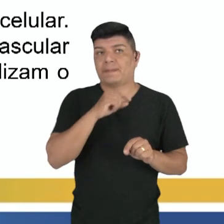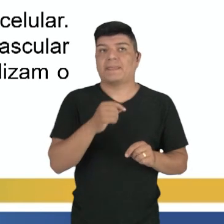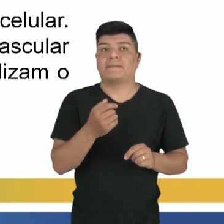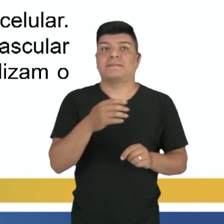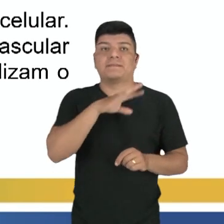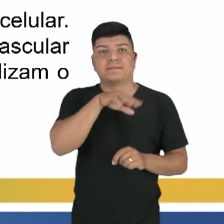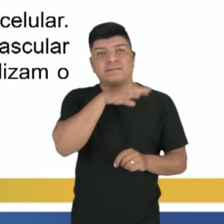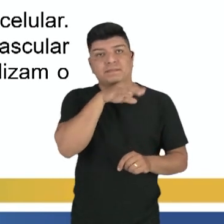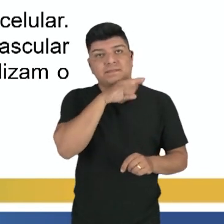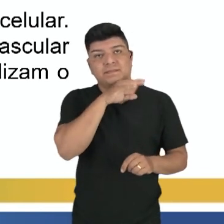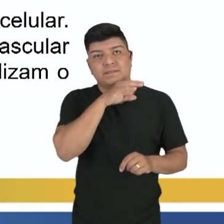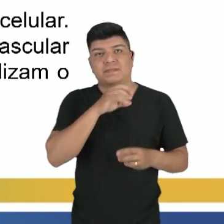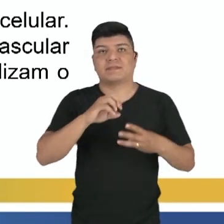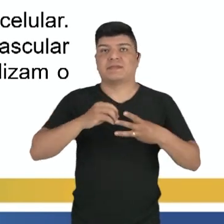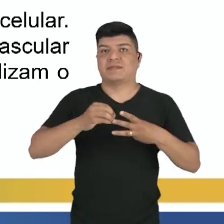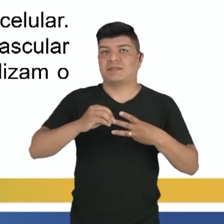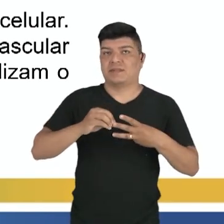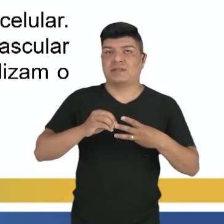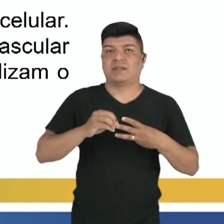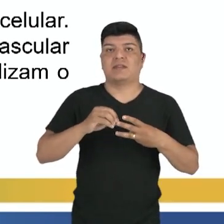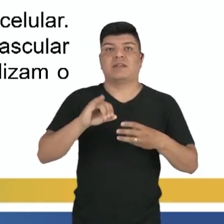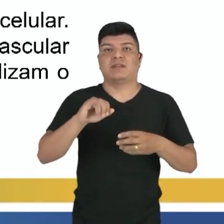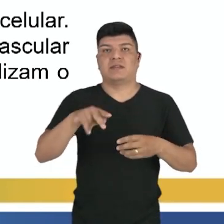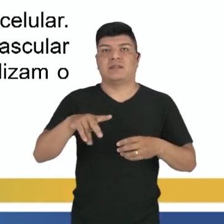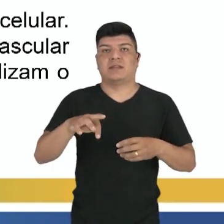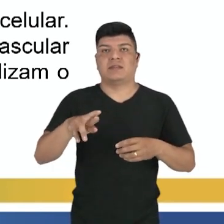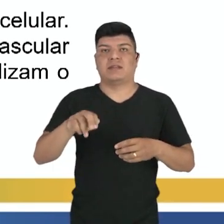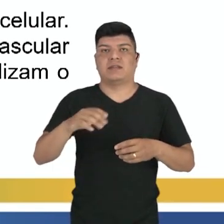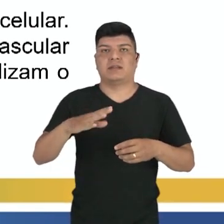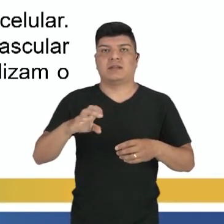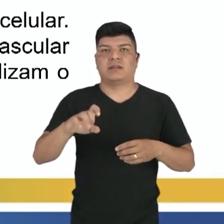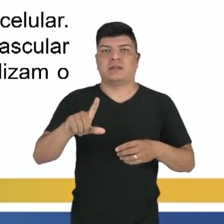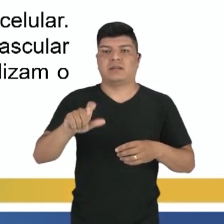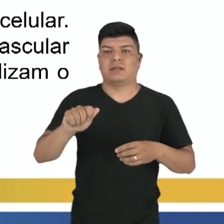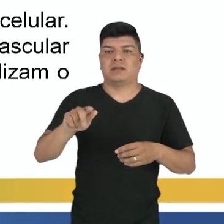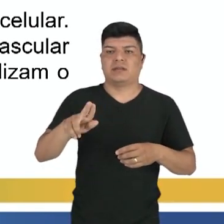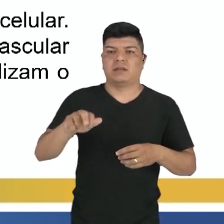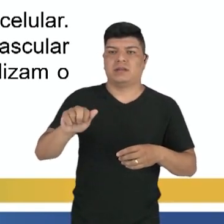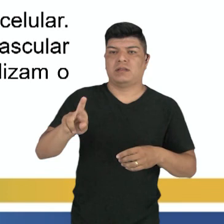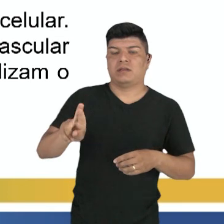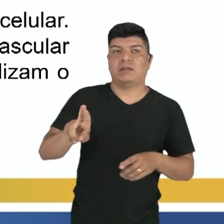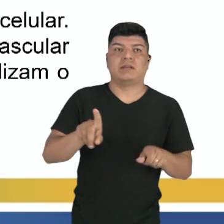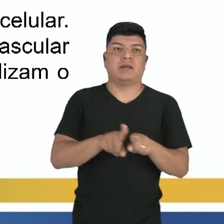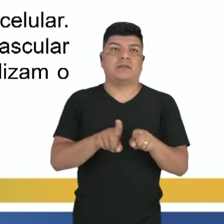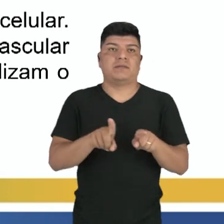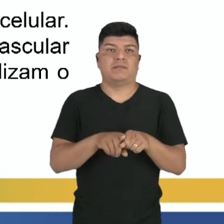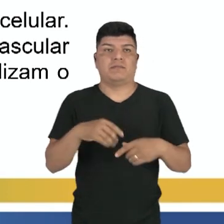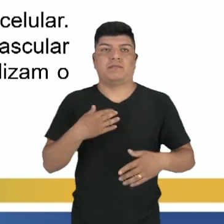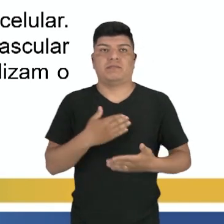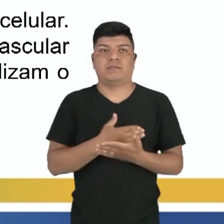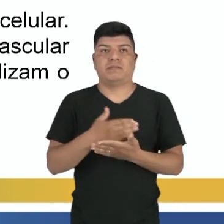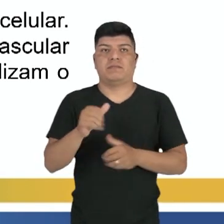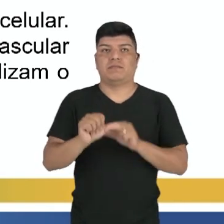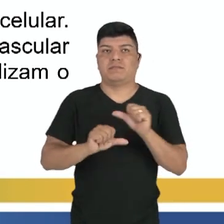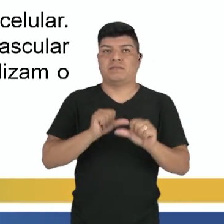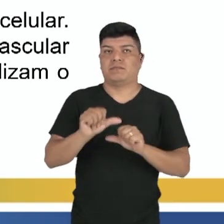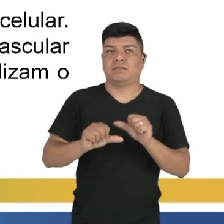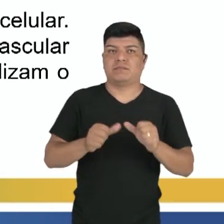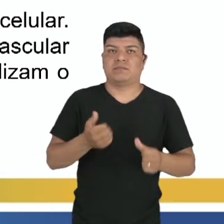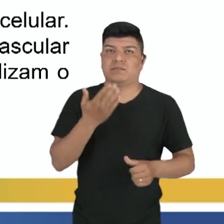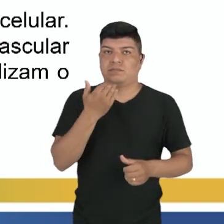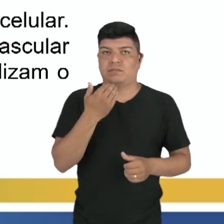forma extracelular quanto intracelular, onde o organismo vai sofrer inicialmente uma